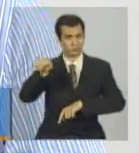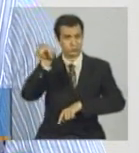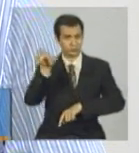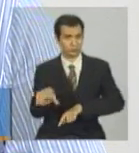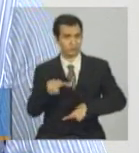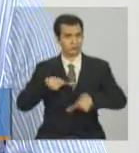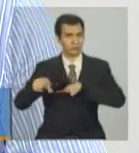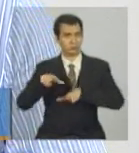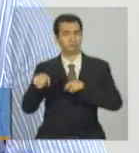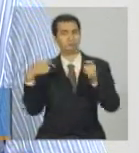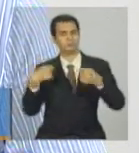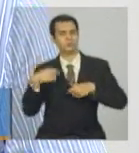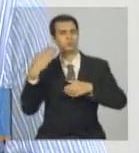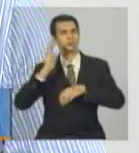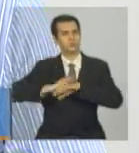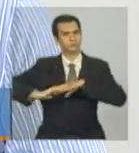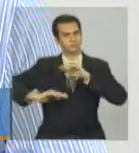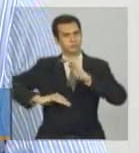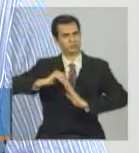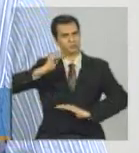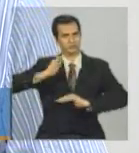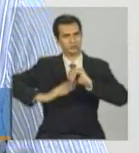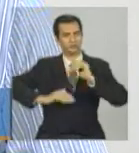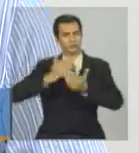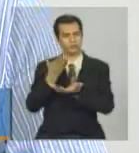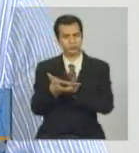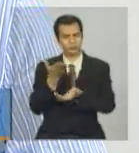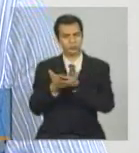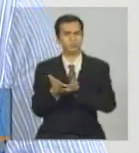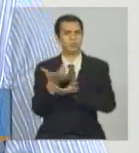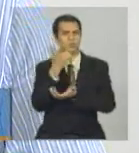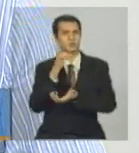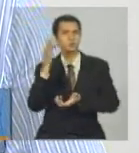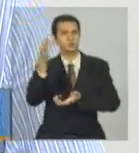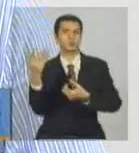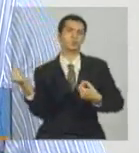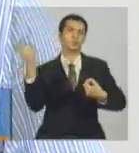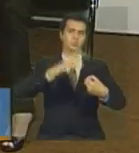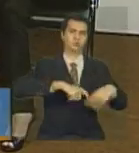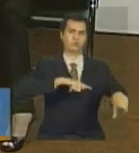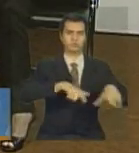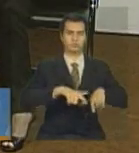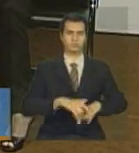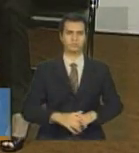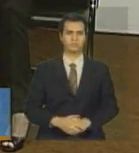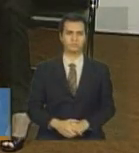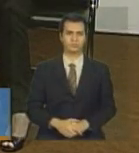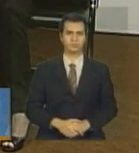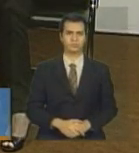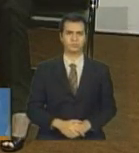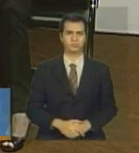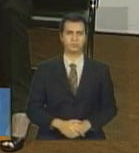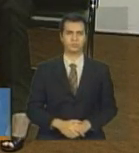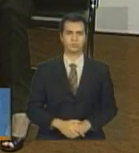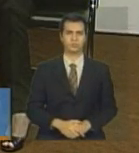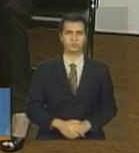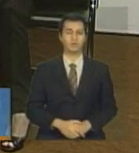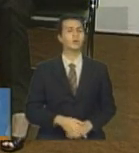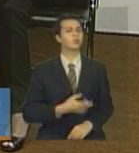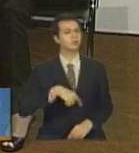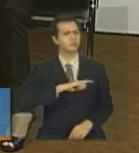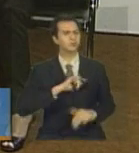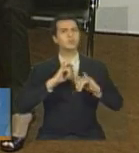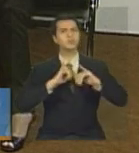de qualificação para poder fazer a sua reinserção no mundo do trabalho. Bom, vamos reforçar o que é oferecido ao beneficiário do